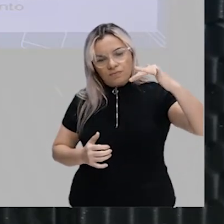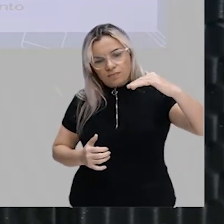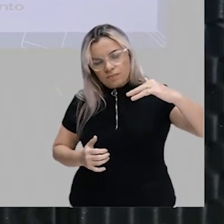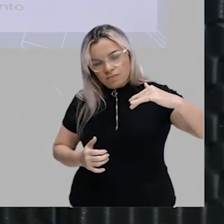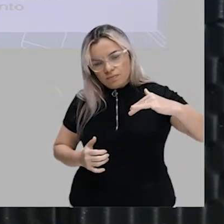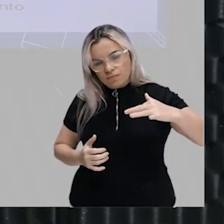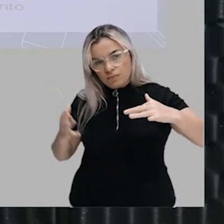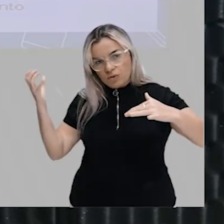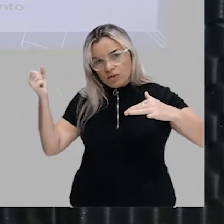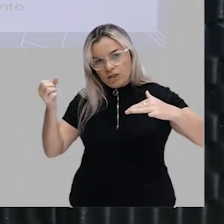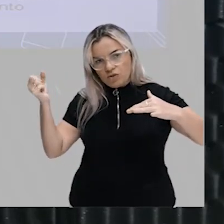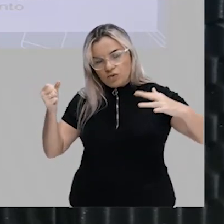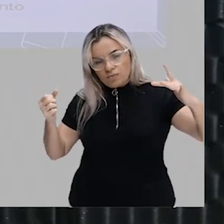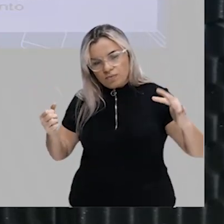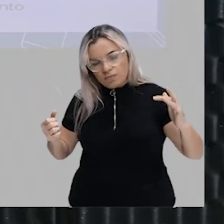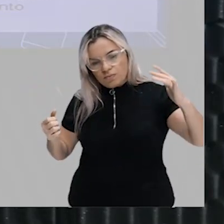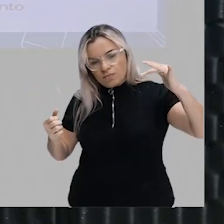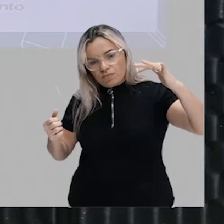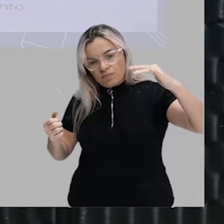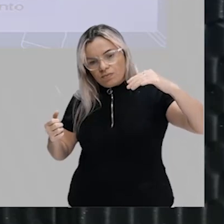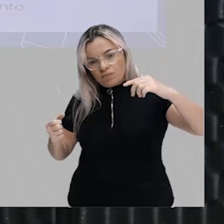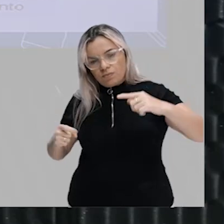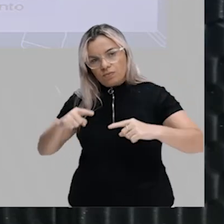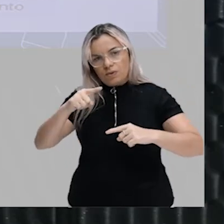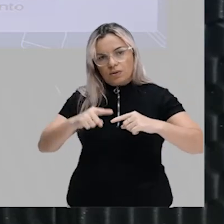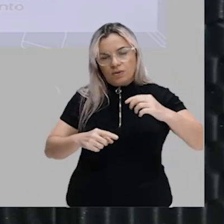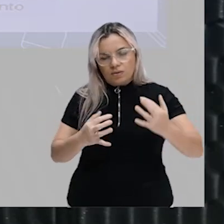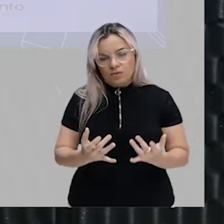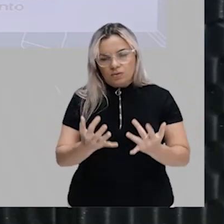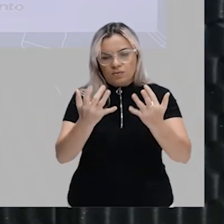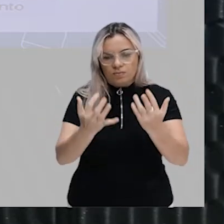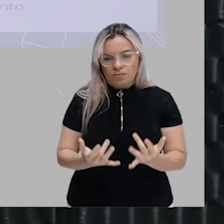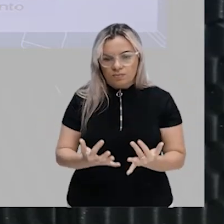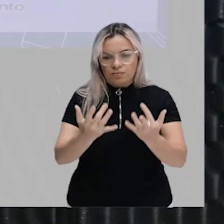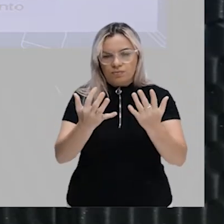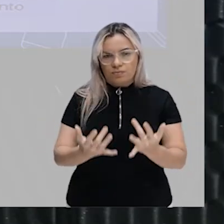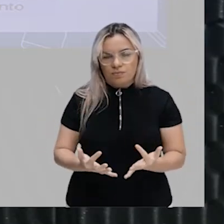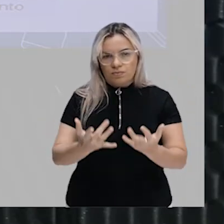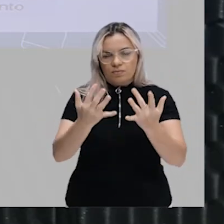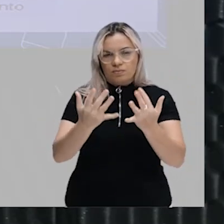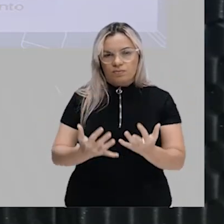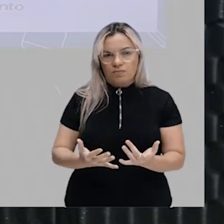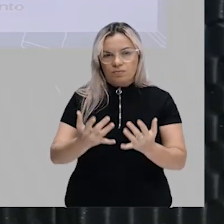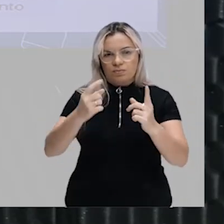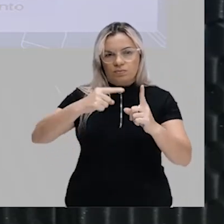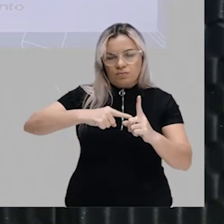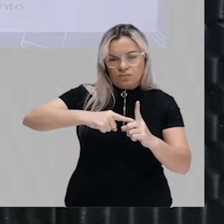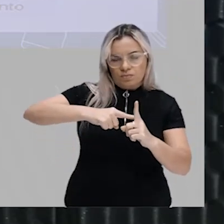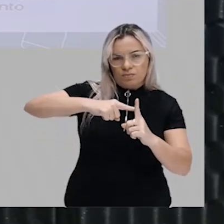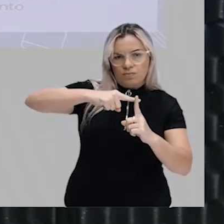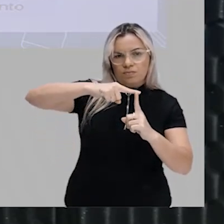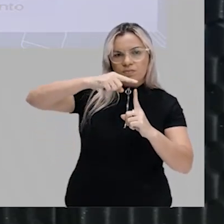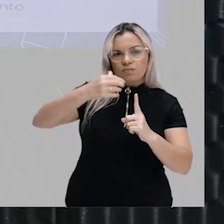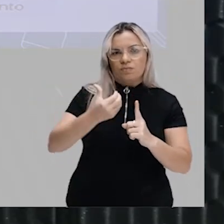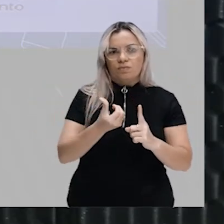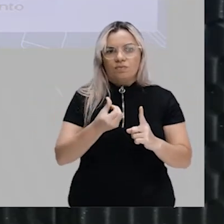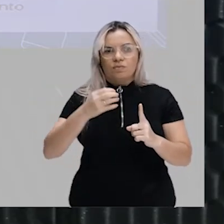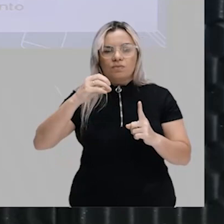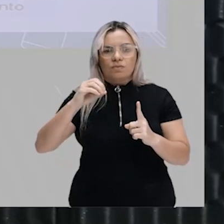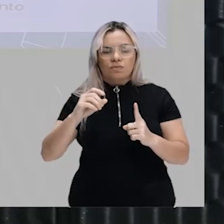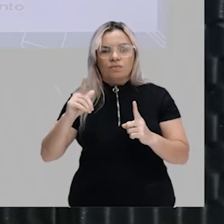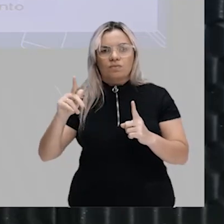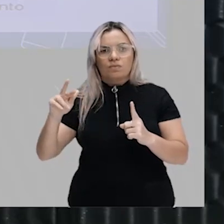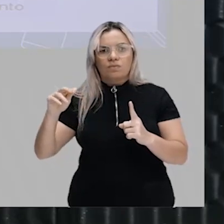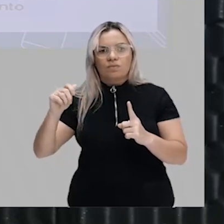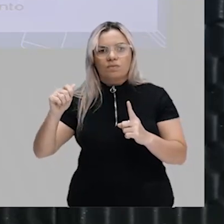tipo de aparelho que vai aquecer o leite a uma temperatura de mais ou menos 60 graus, né, por